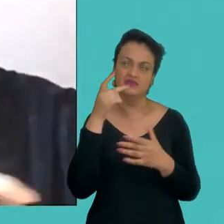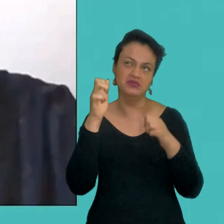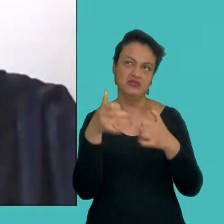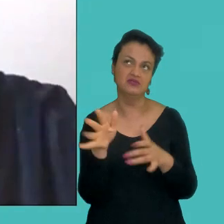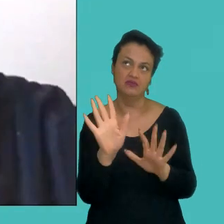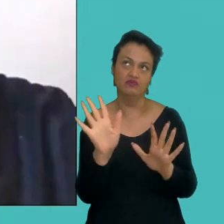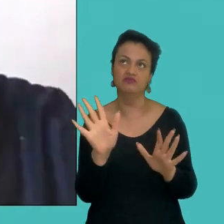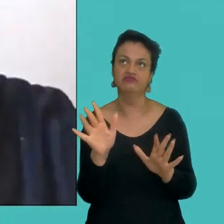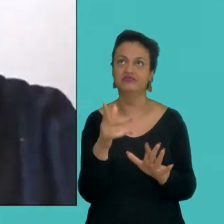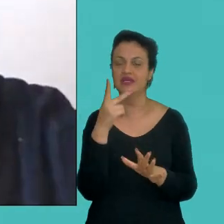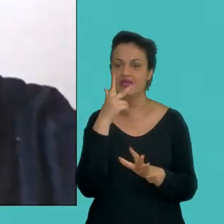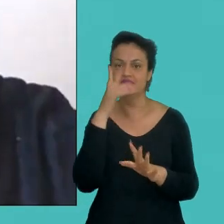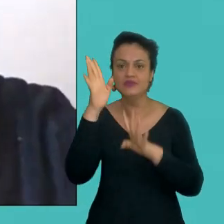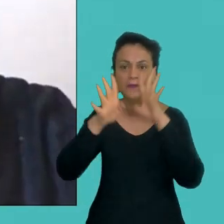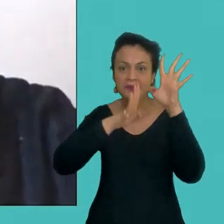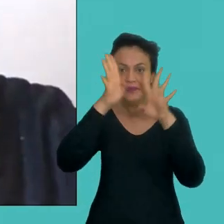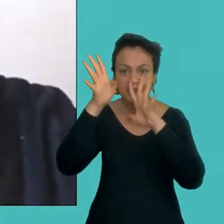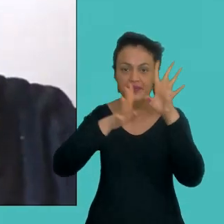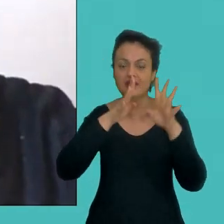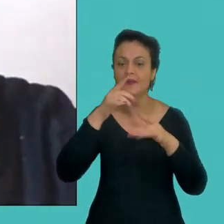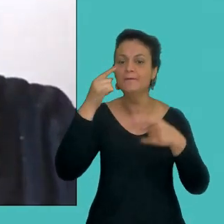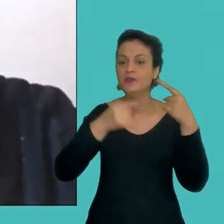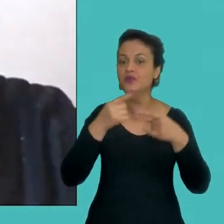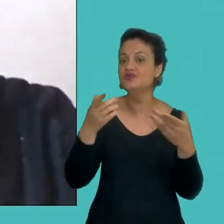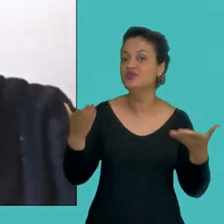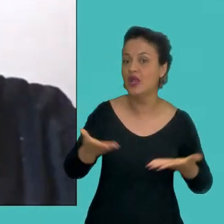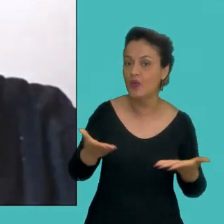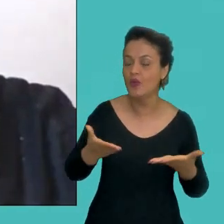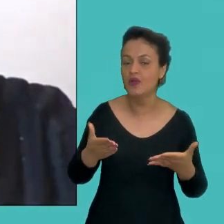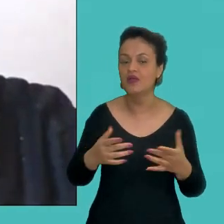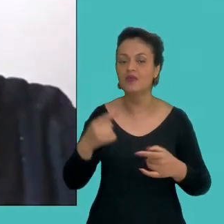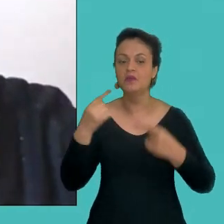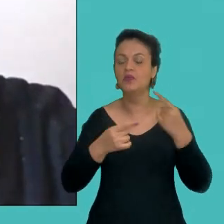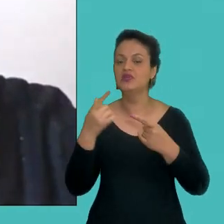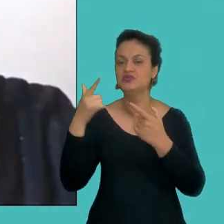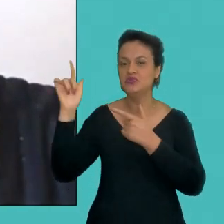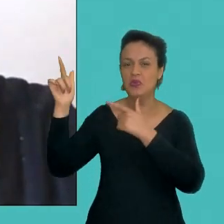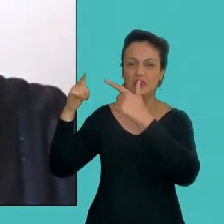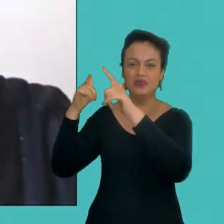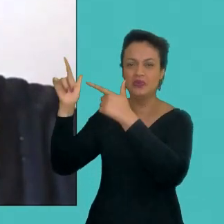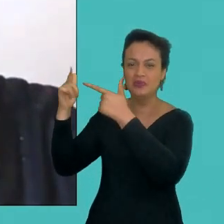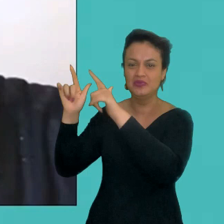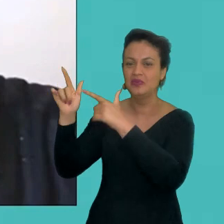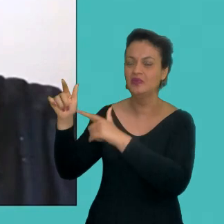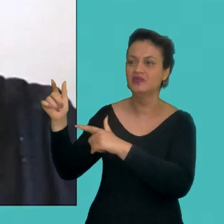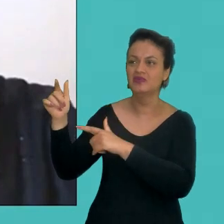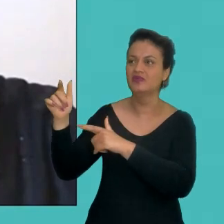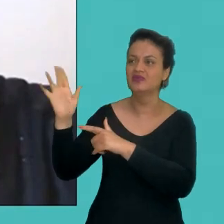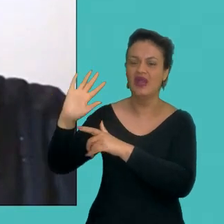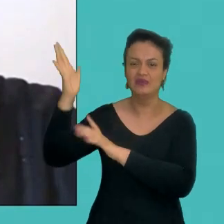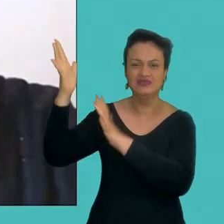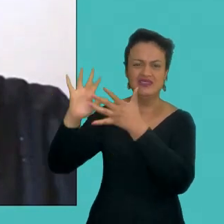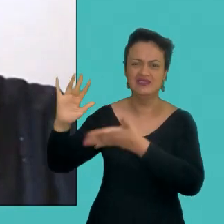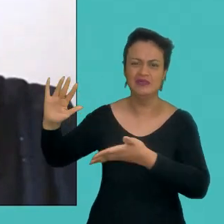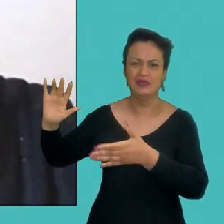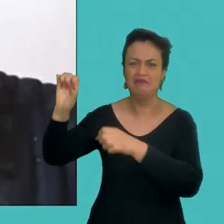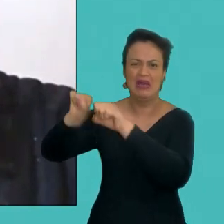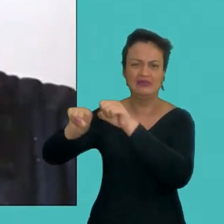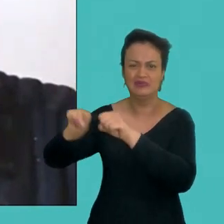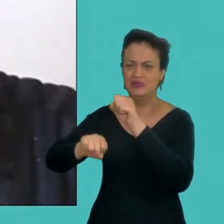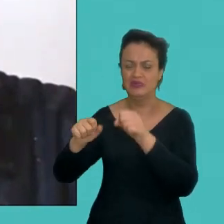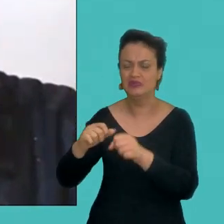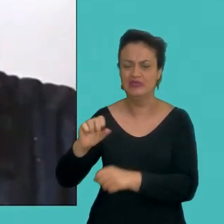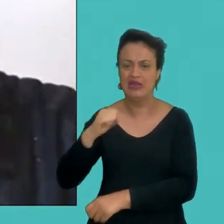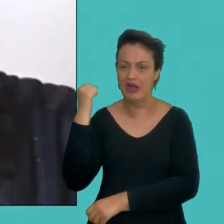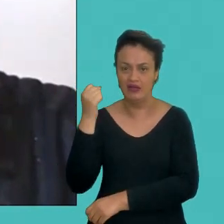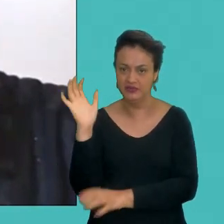fazer esse tipo de comparação. Eu acho, às vezes, leviano comparar políticos da atualidade com alguns monstros aí recentes. Não é isso que eu quero